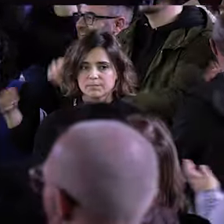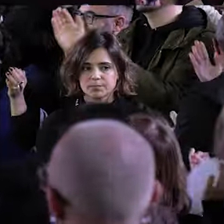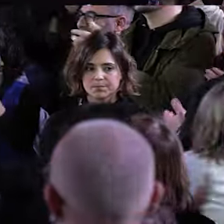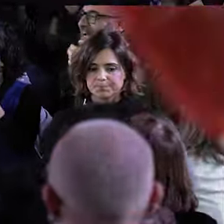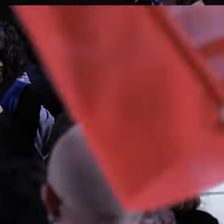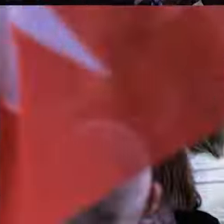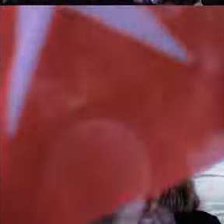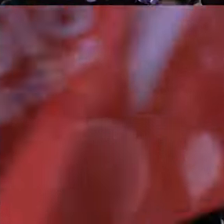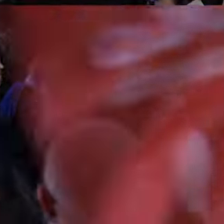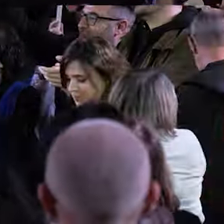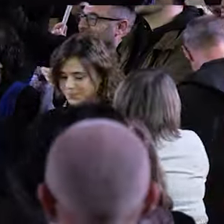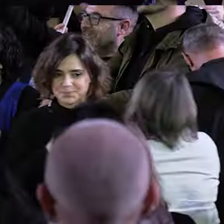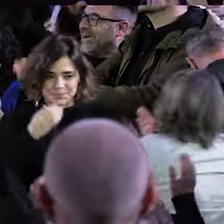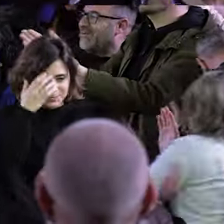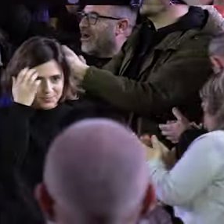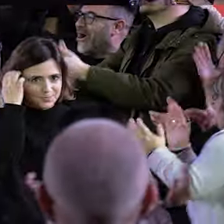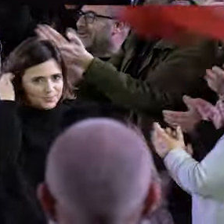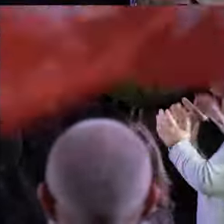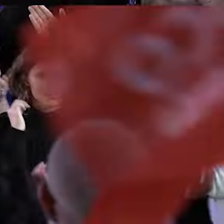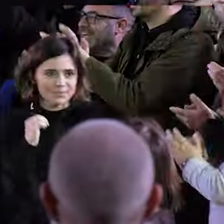Estamos aqui ainda não.